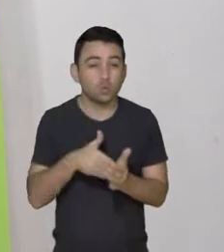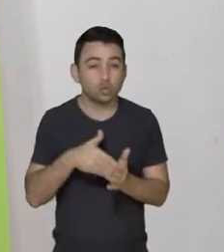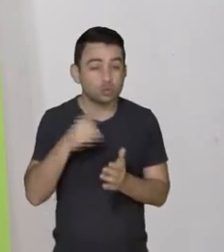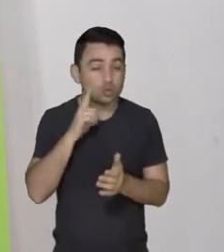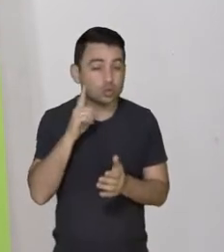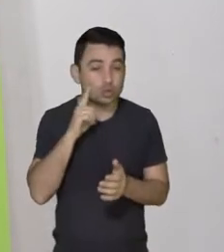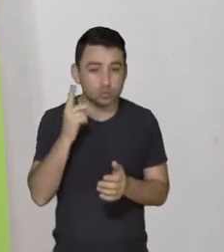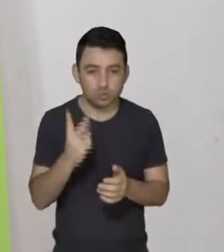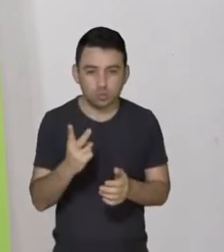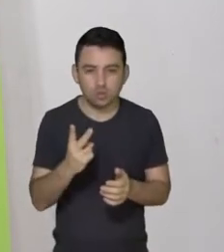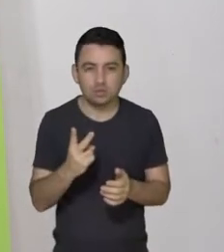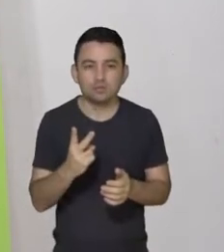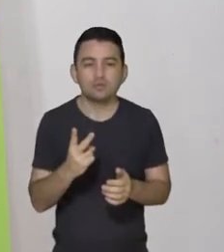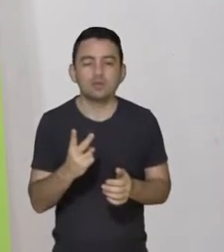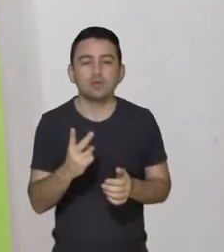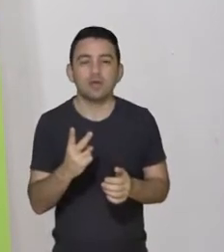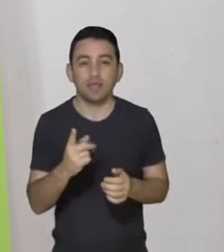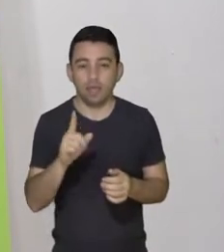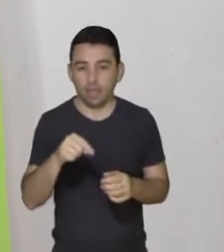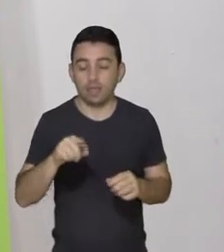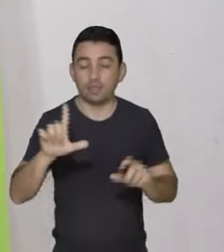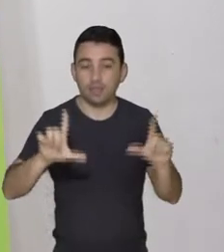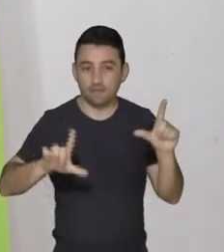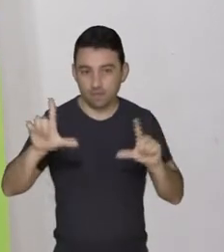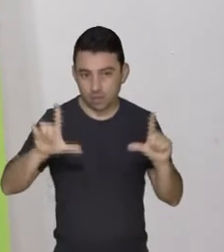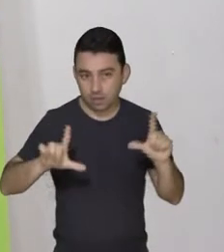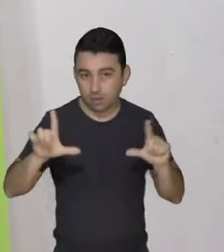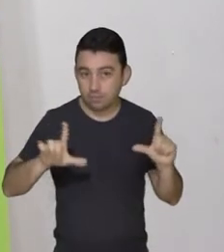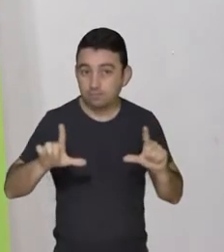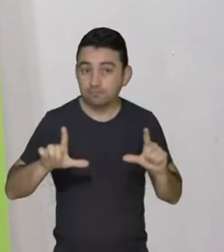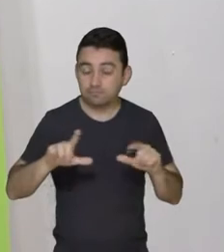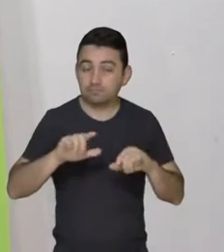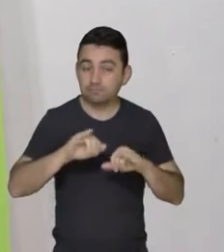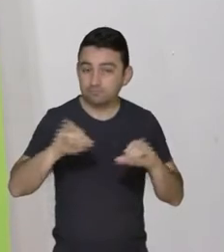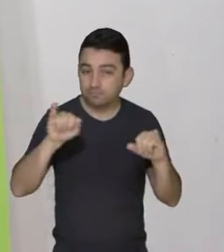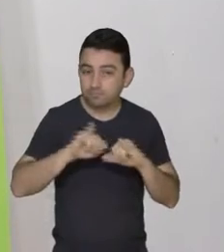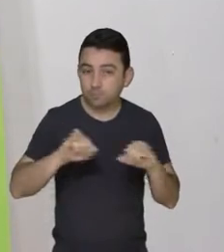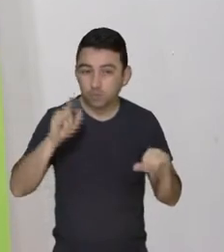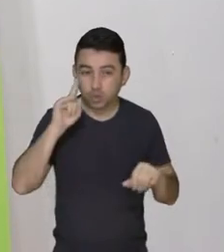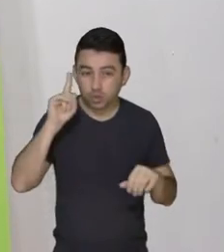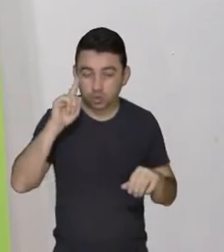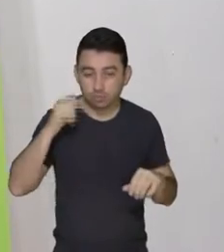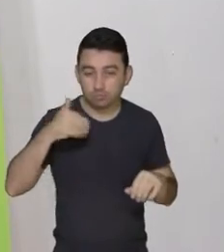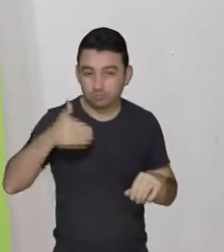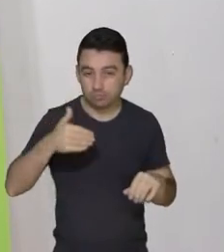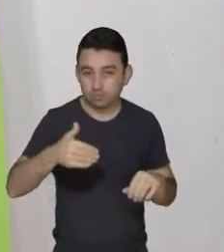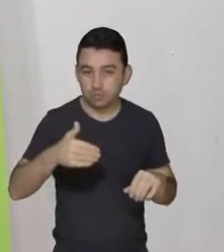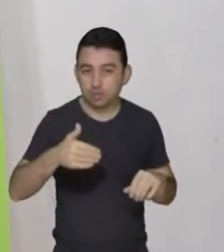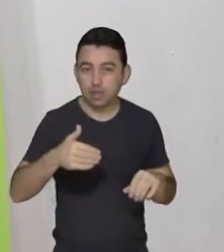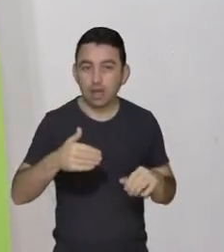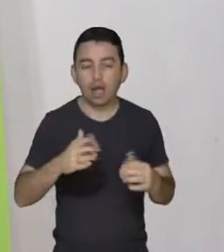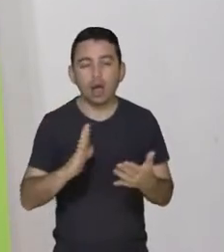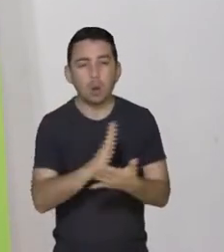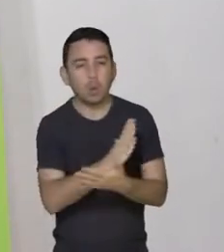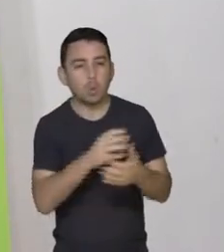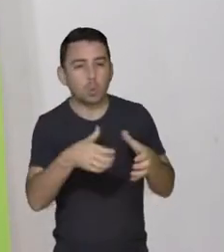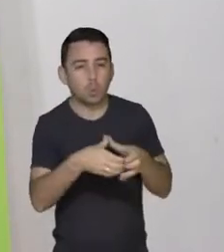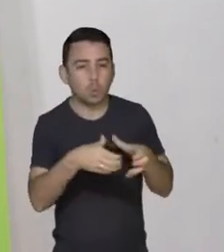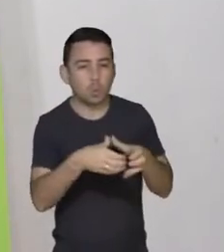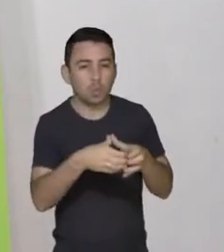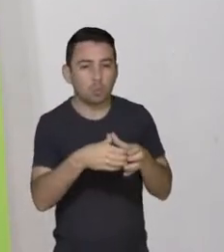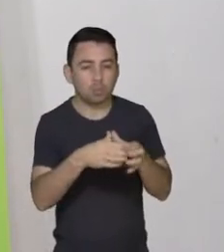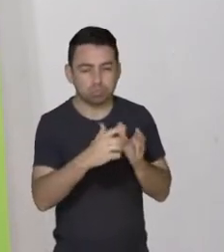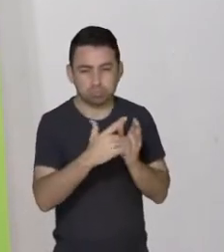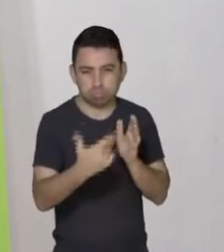na TV fechada mas de forma bem exclusiva na TV aberta nos últimos dois dias a retratação dos órgãos de imprensa